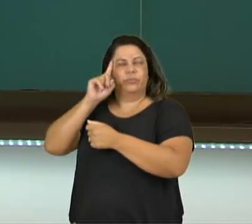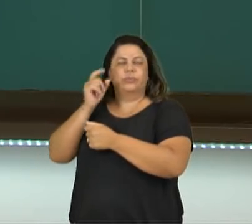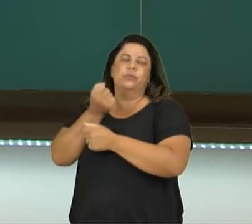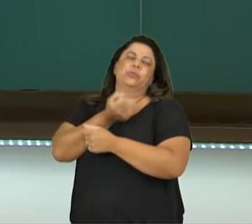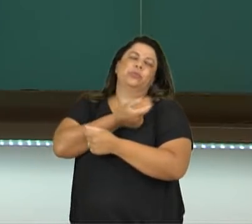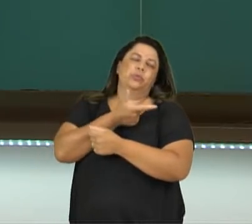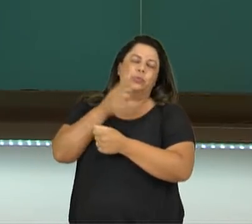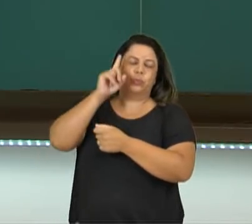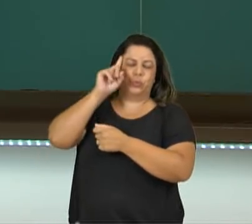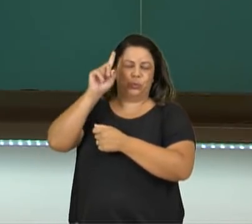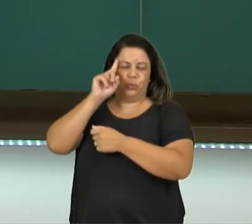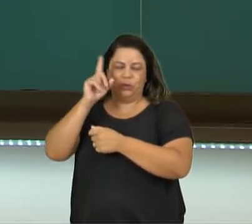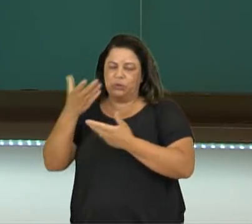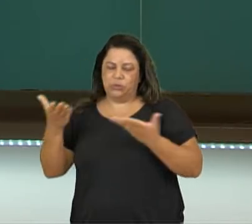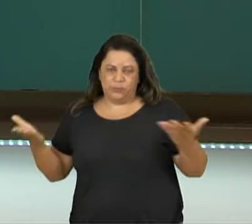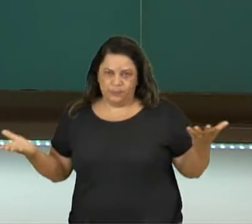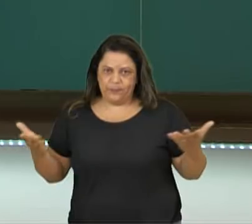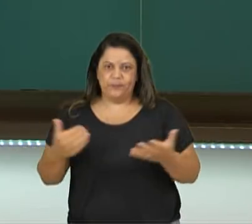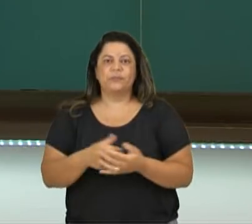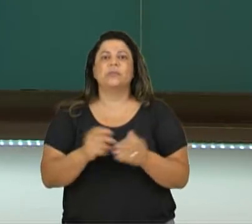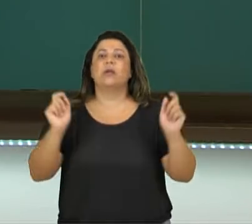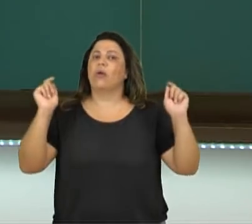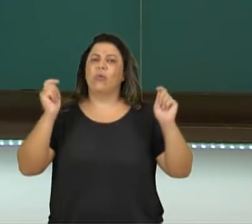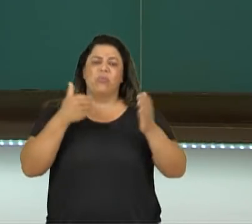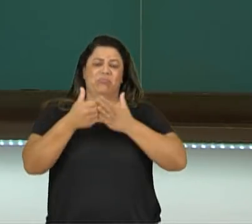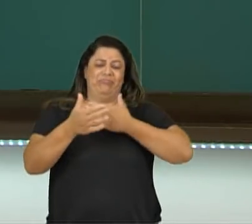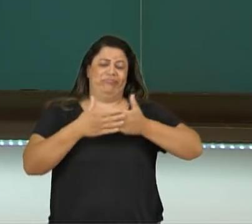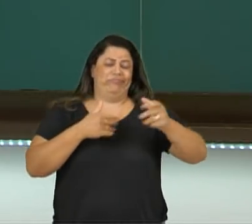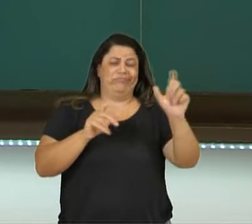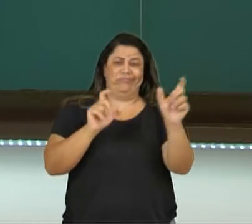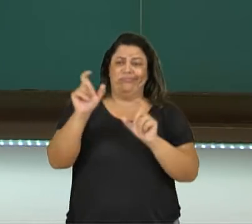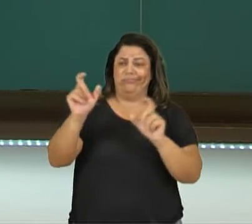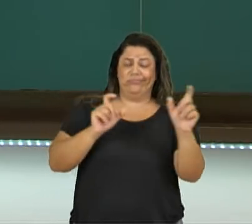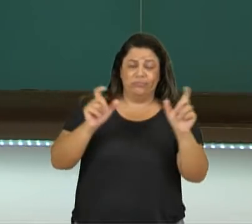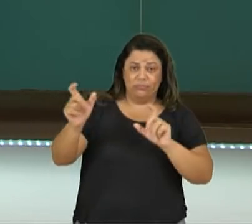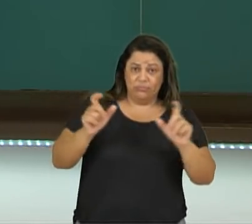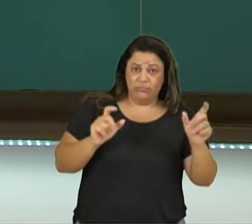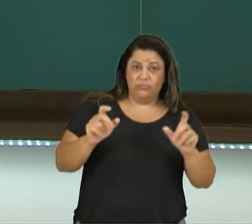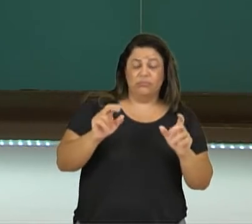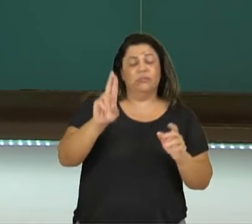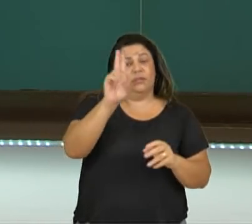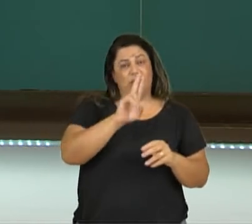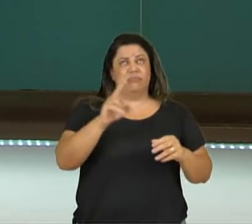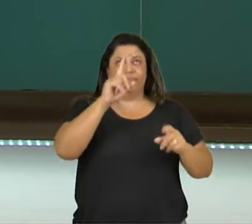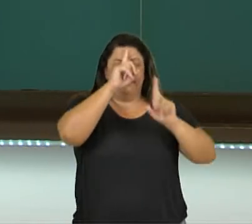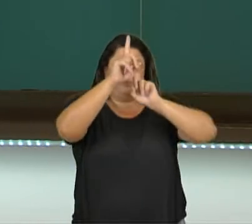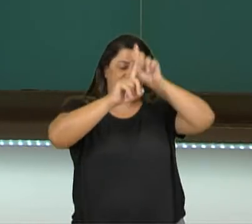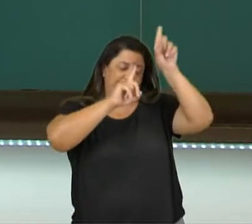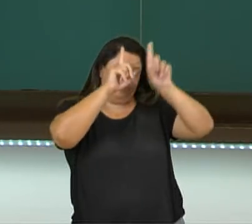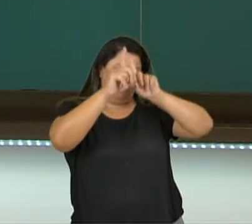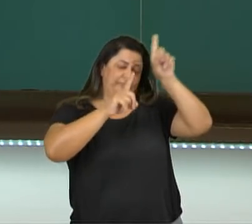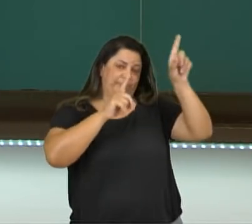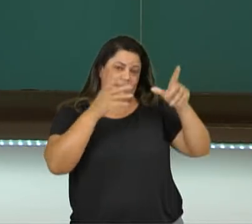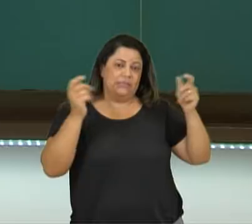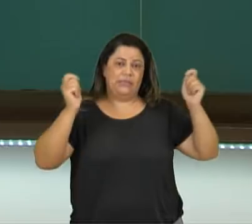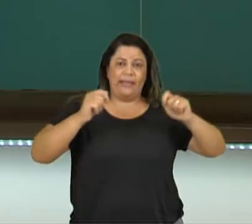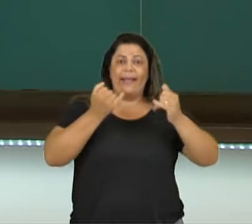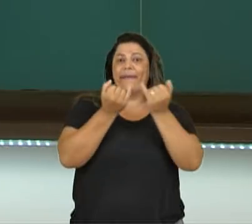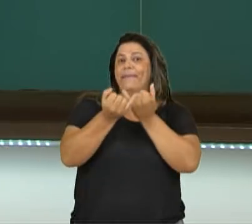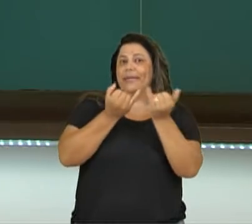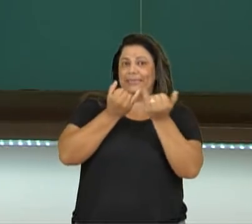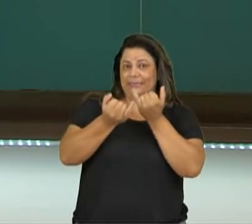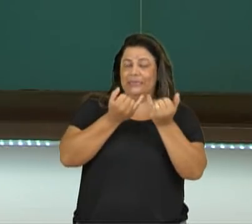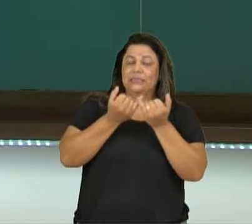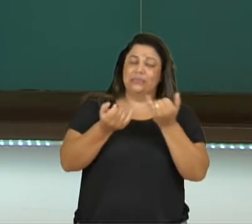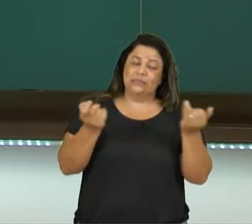tão importantes, né, então quaisquer palavras que vocês tenham utilizado, mas que tenham uma ideia correlata, parecida com a que